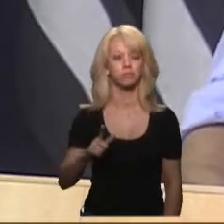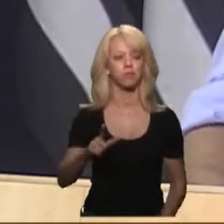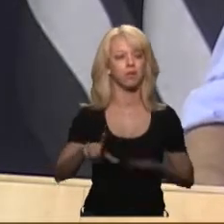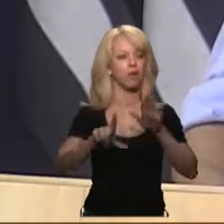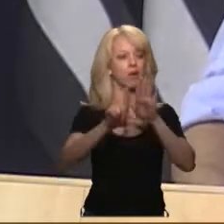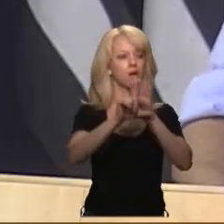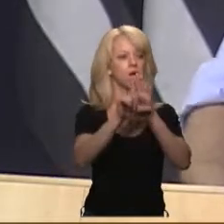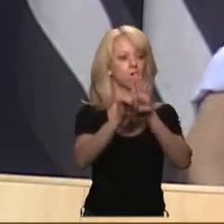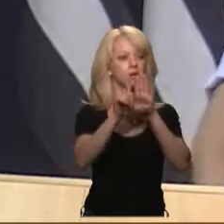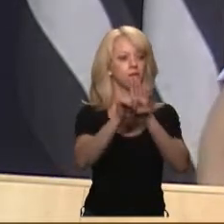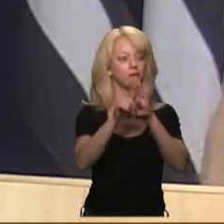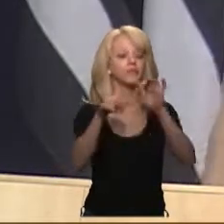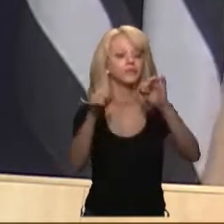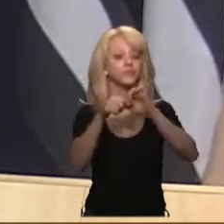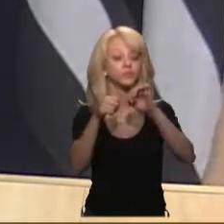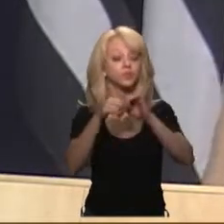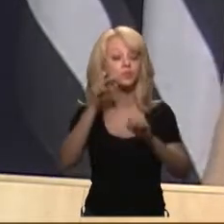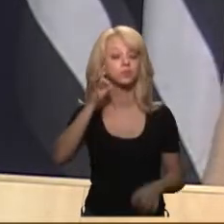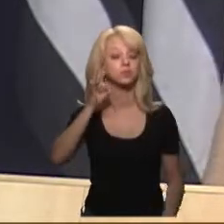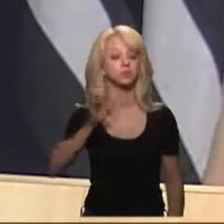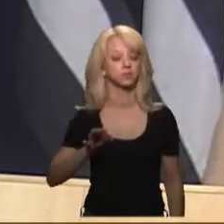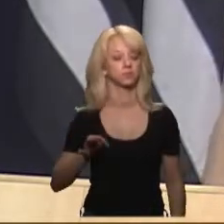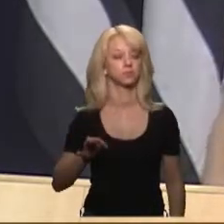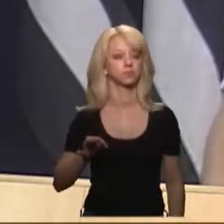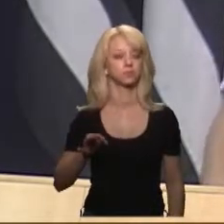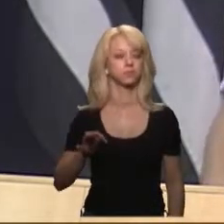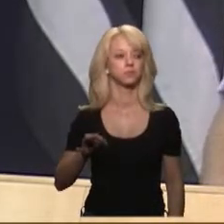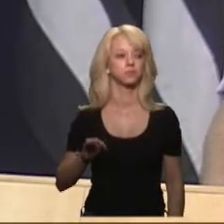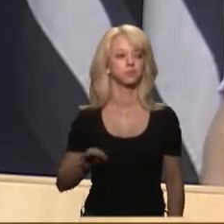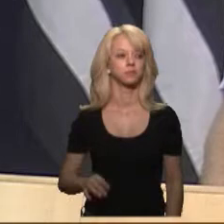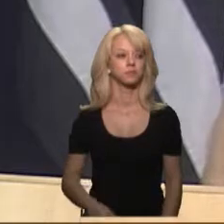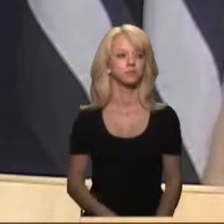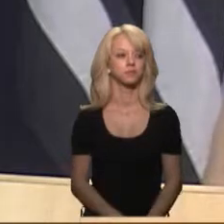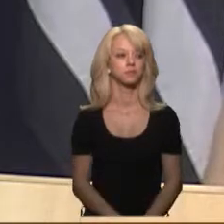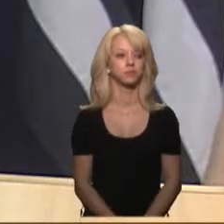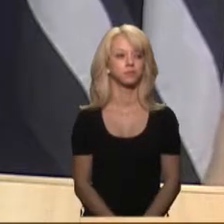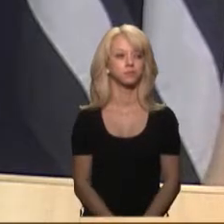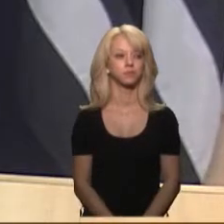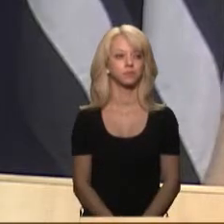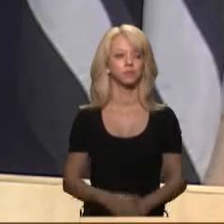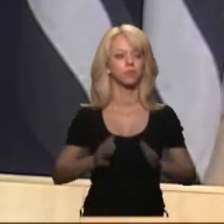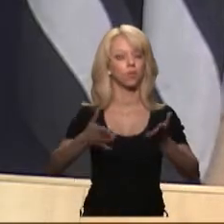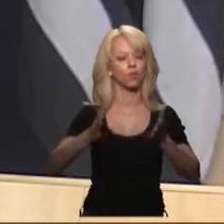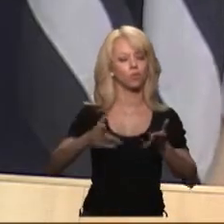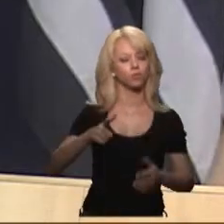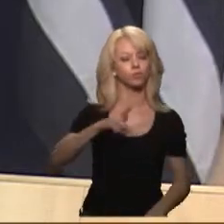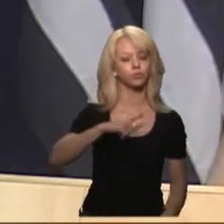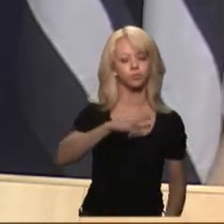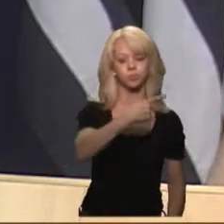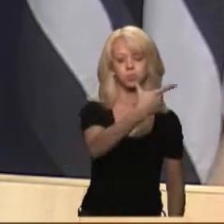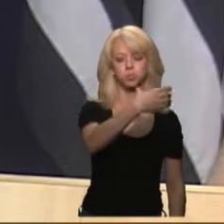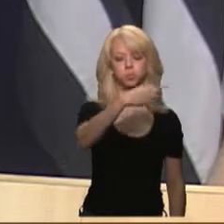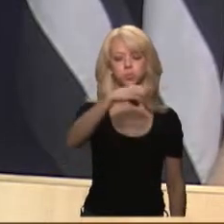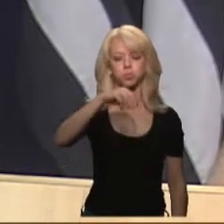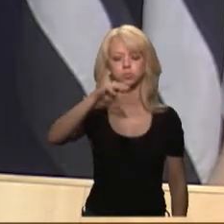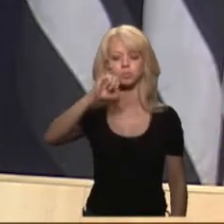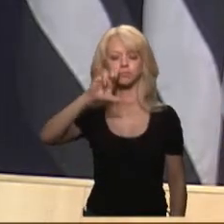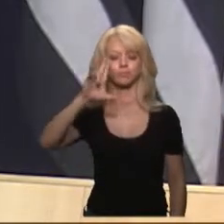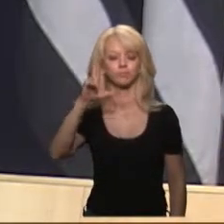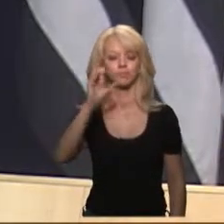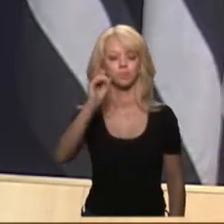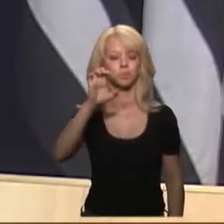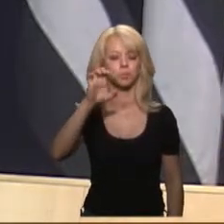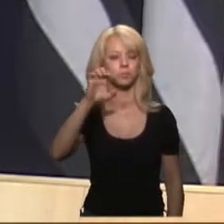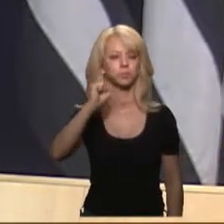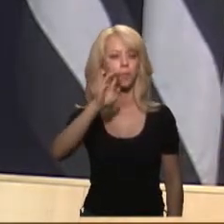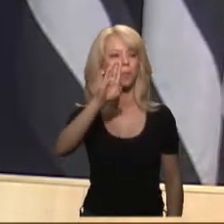pasmem, hoje no Brasil nós temos 200 milhões de brasileiros, vamos arredondar, vereador Paulo Miranda,